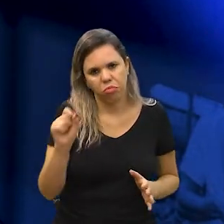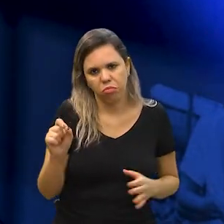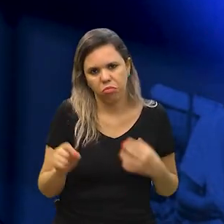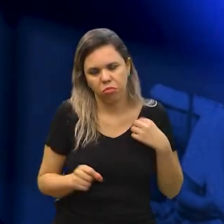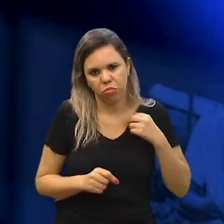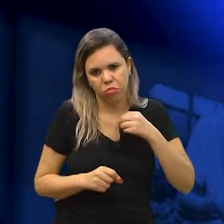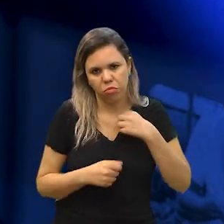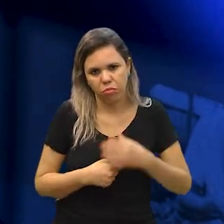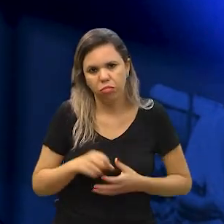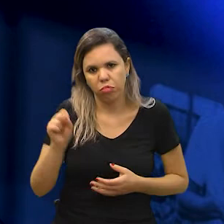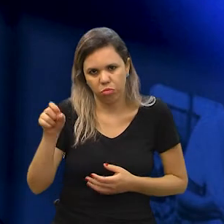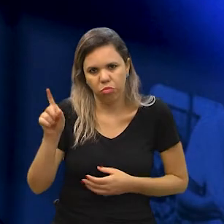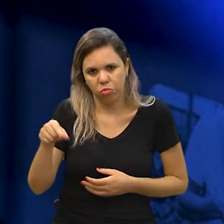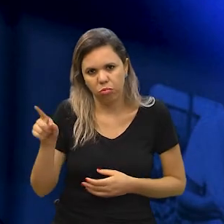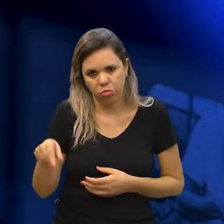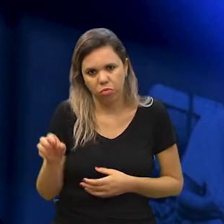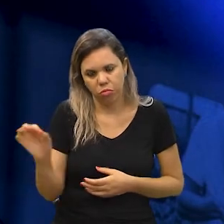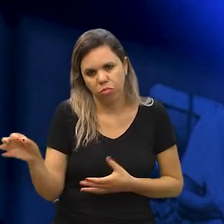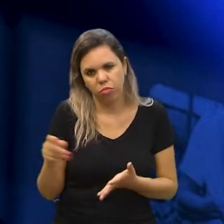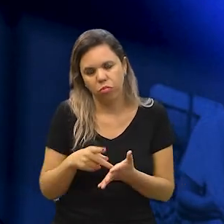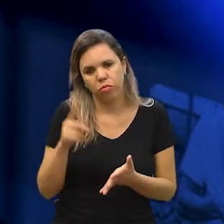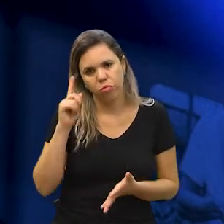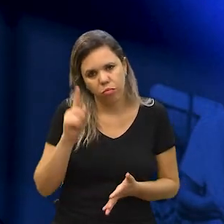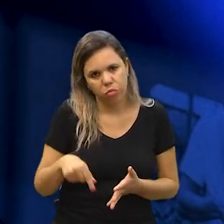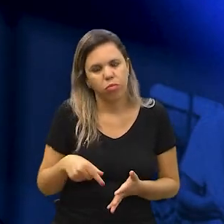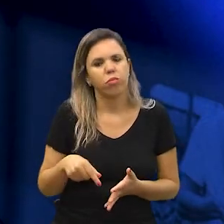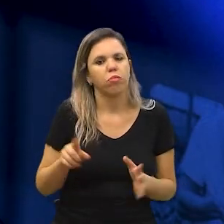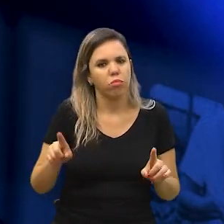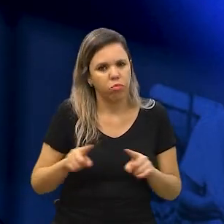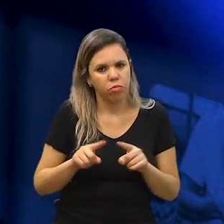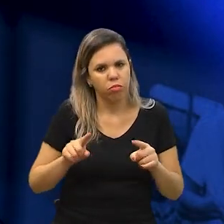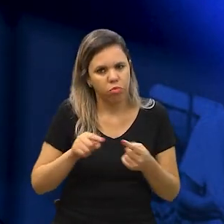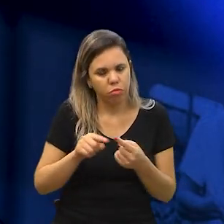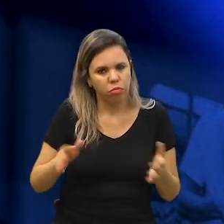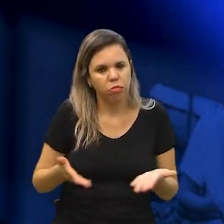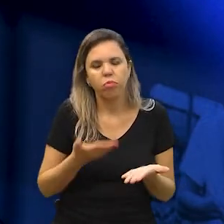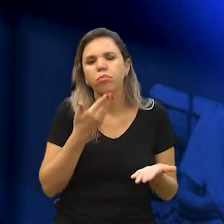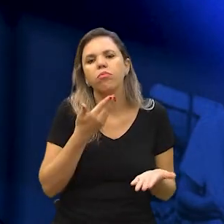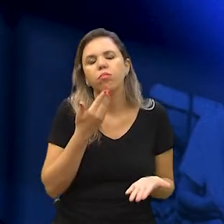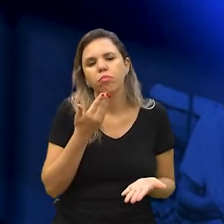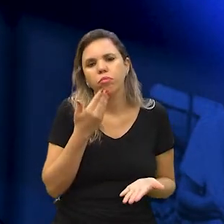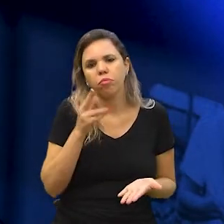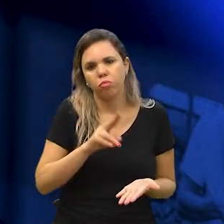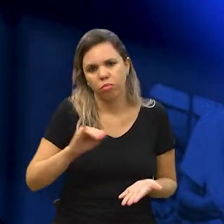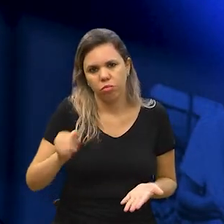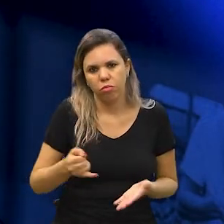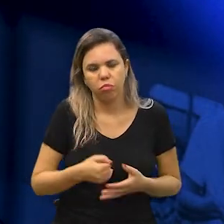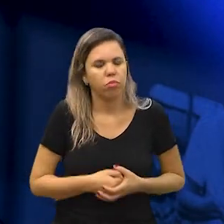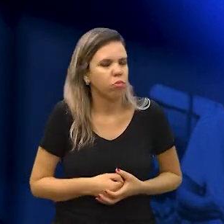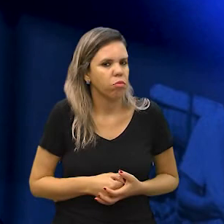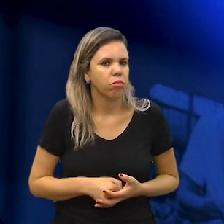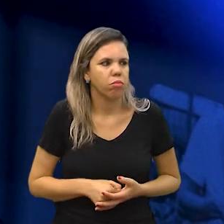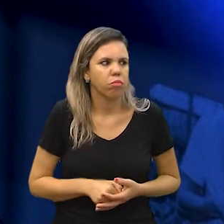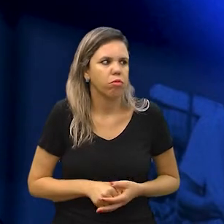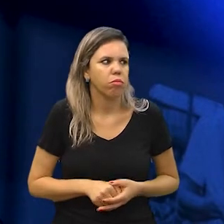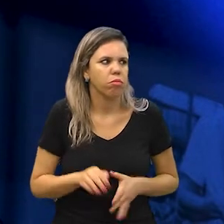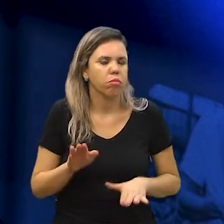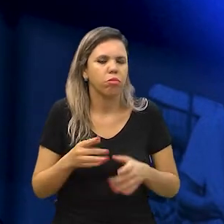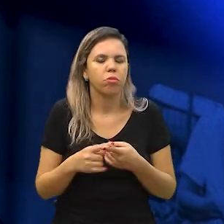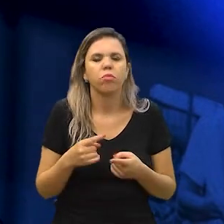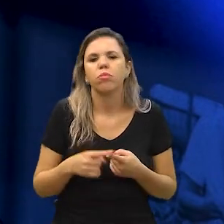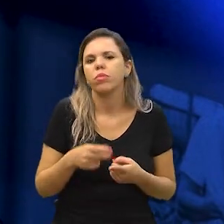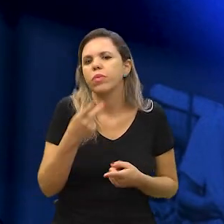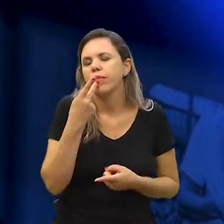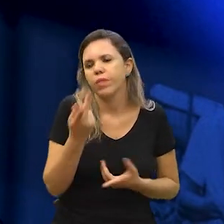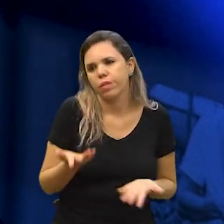inteligente? É isso? Isso, exato. A ideia é que seja o mais intuitiva e fácil de usar possível. E por que que e às vezes quando a